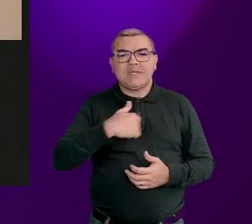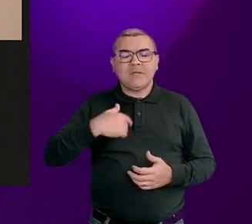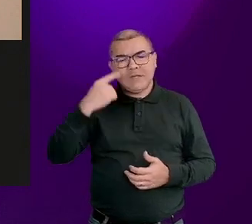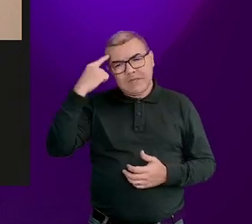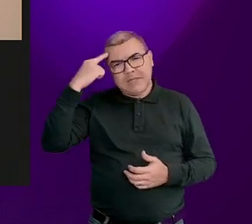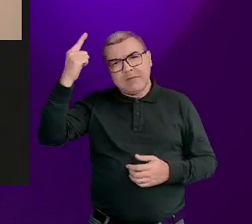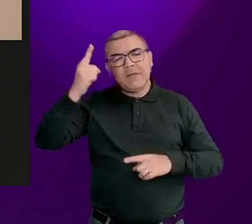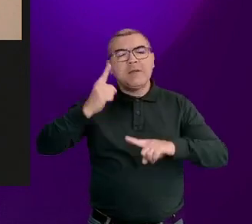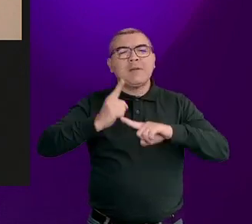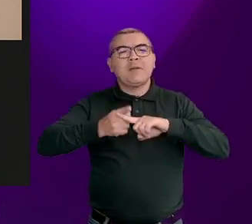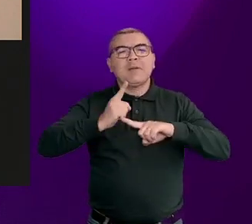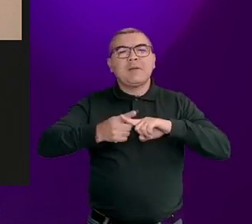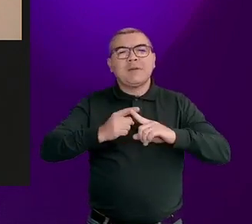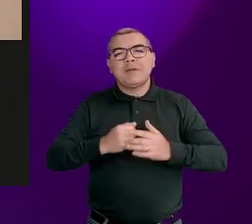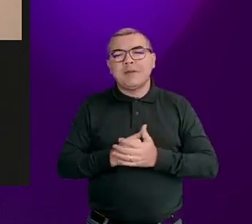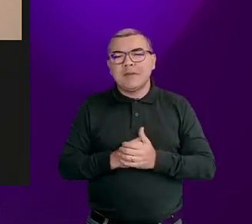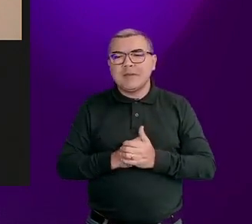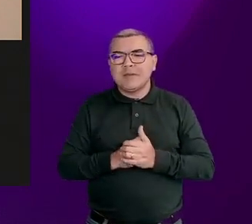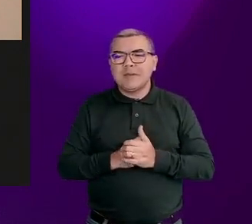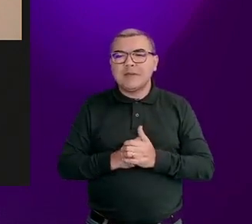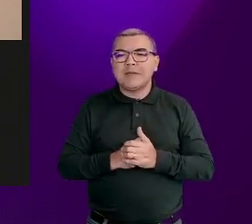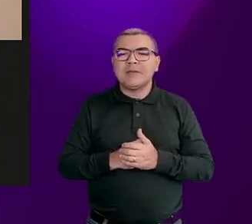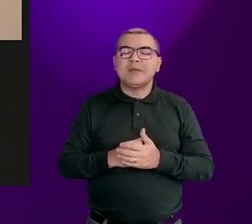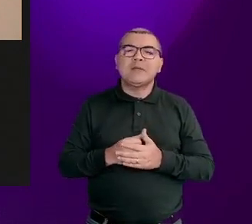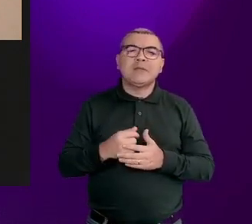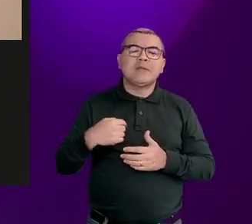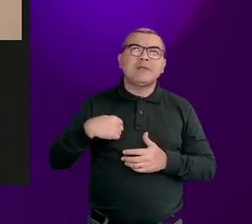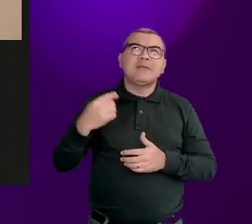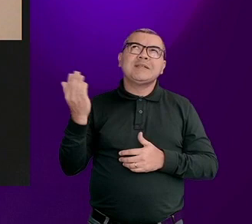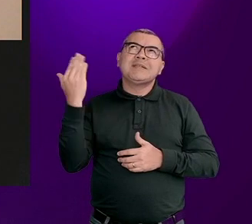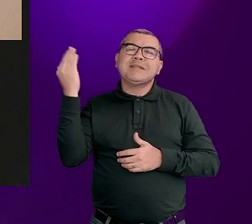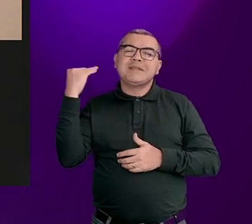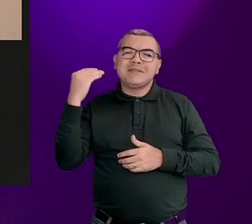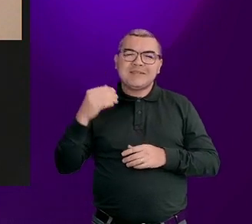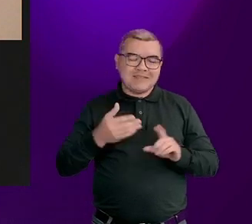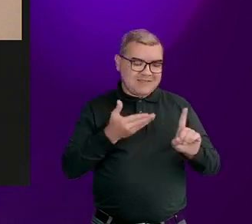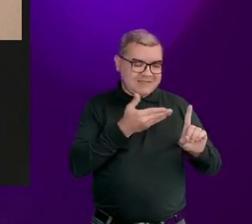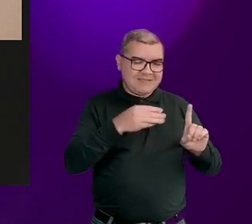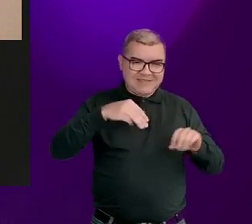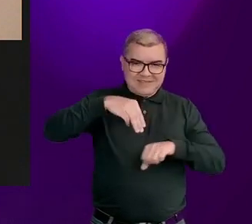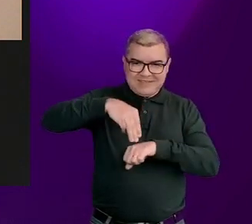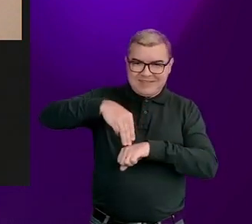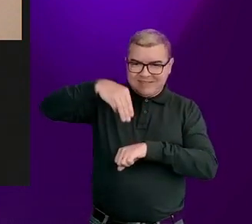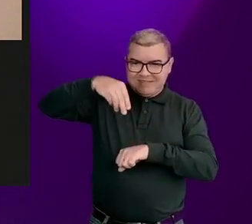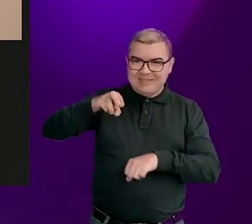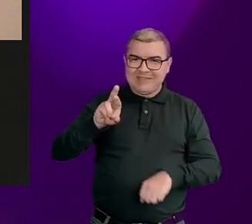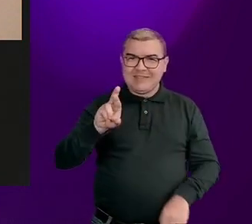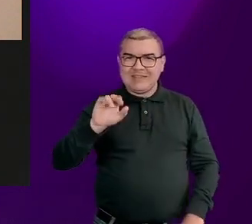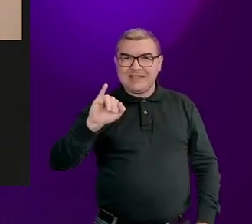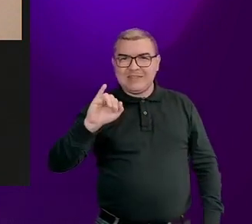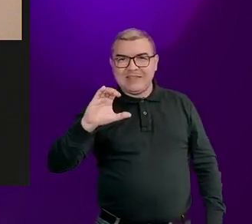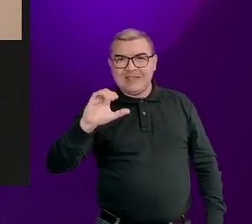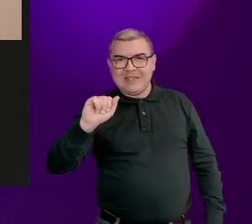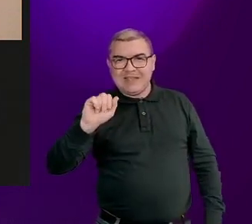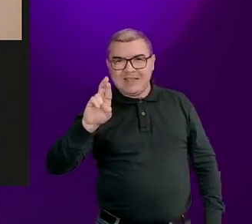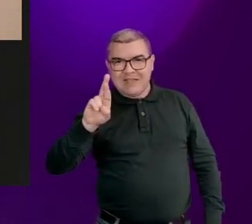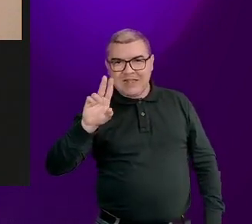Eu me lembrei disso porque o nosso querido mestre saudosíssimo Ricardo